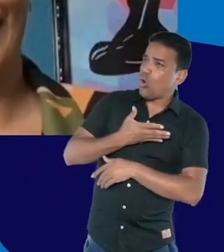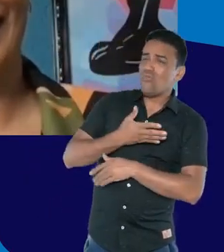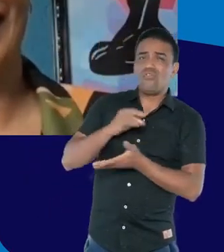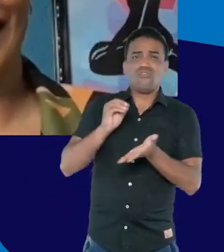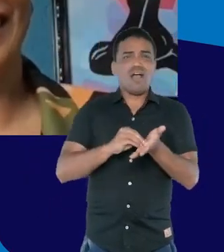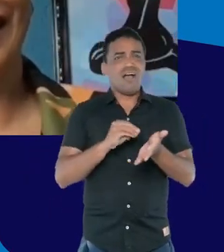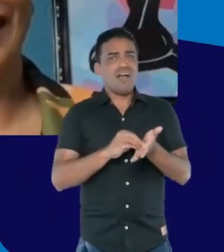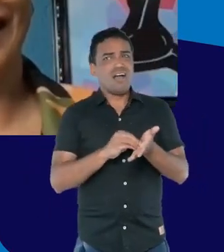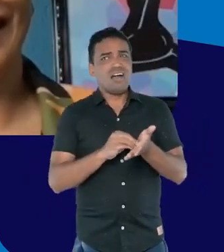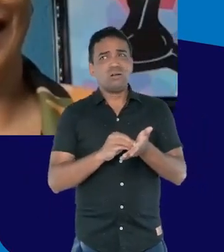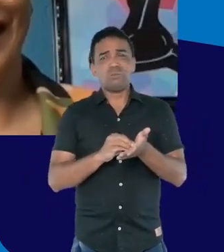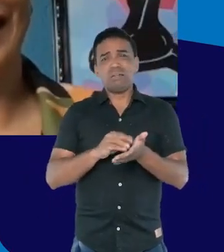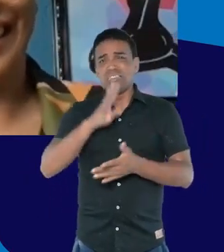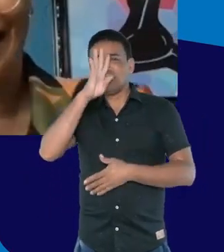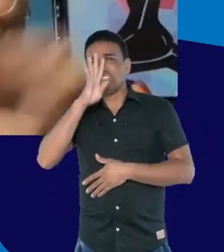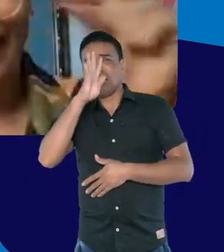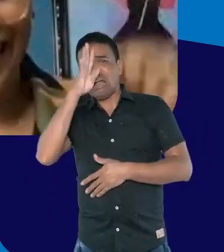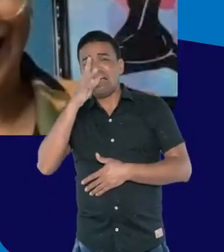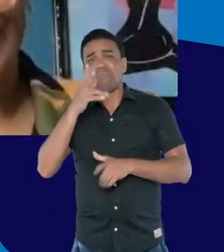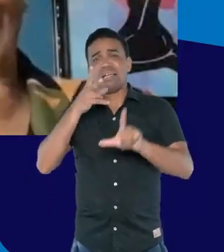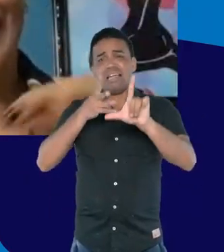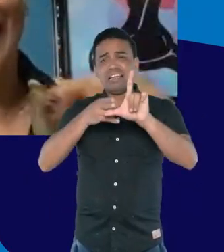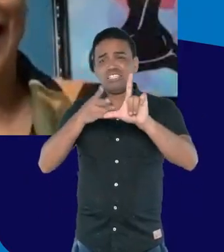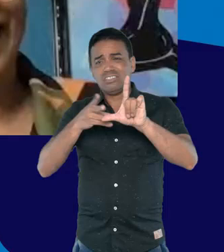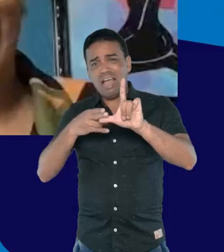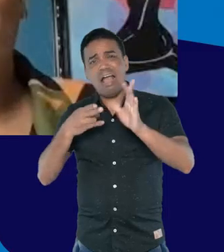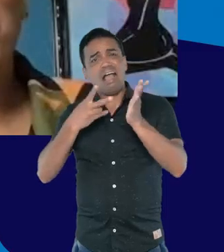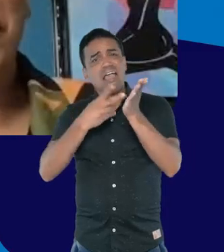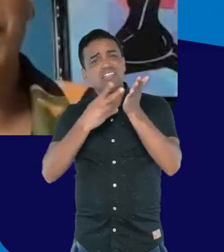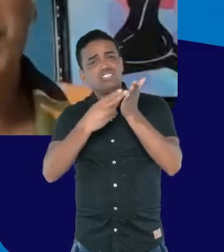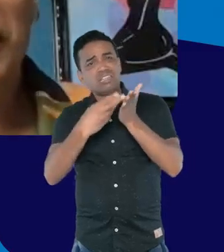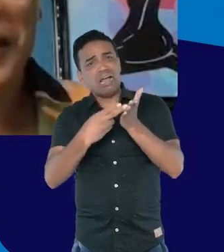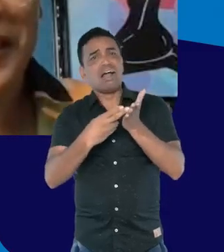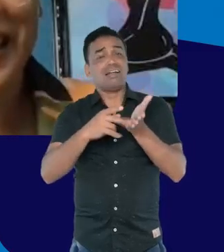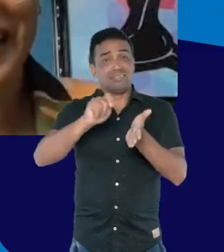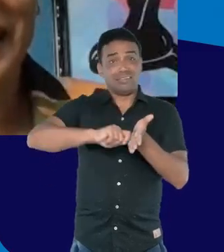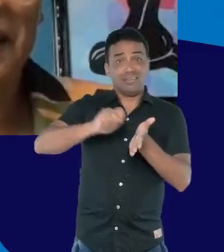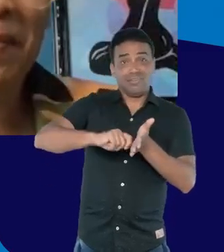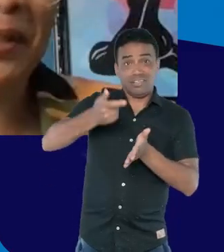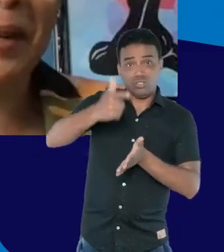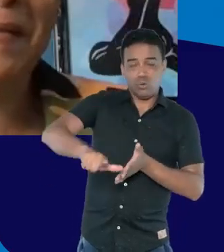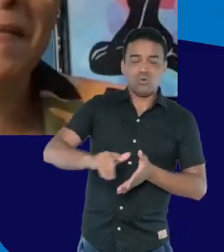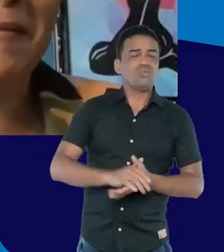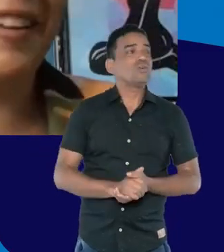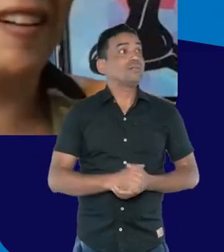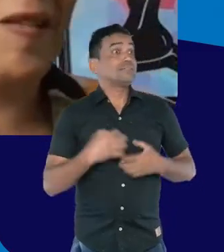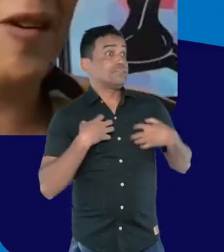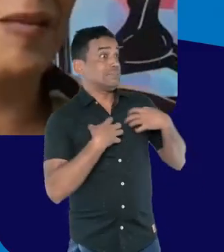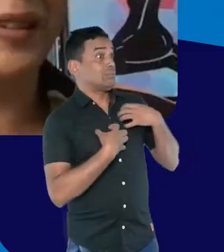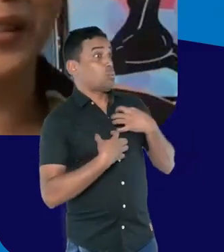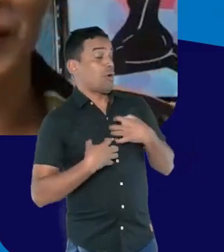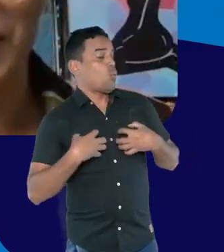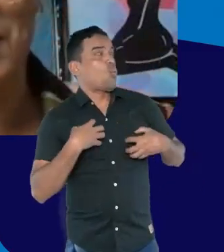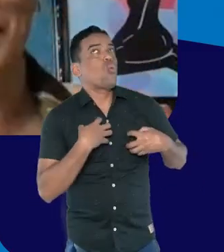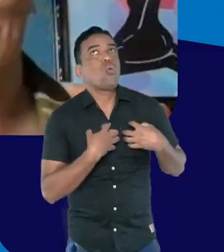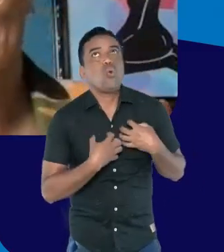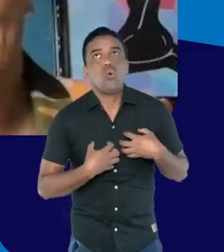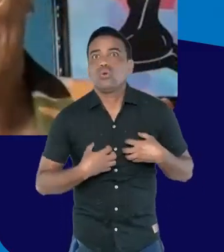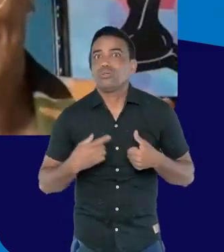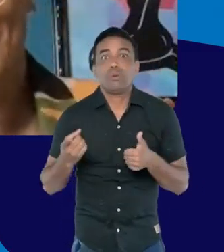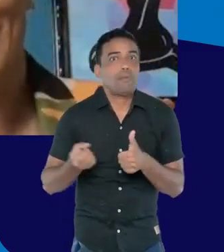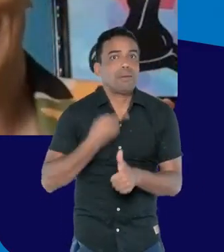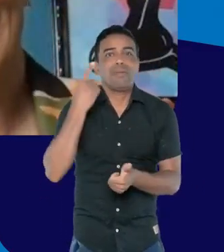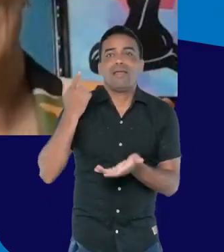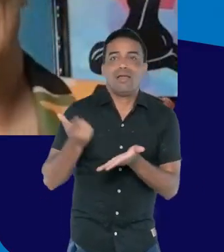algo sobrando, você quer editar, você quer reescrever, né? É uma angústia, e por ser a minha primeira obra, eu achava que o problema